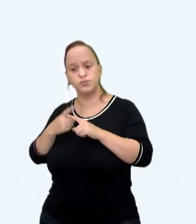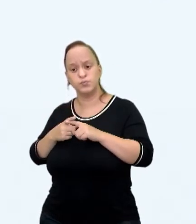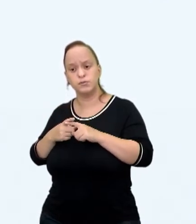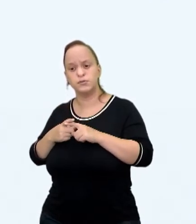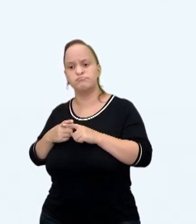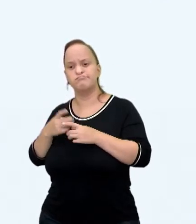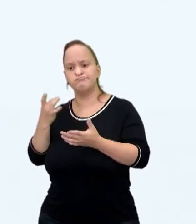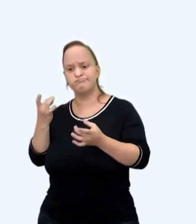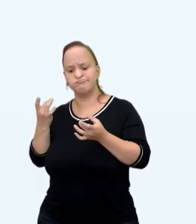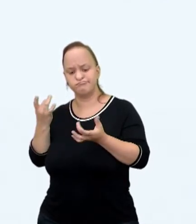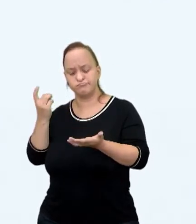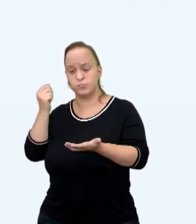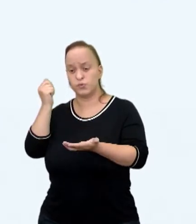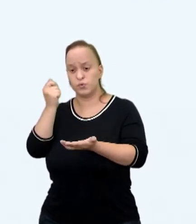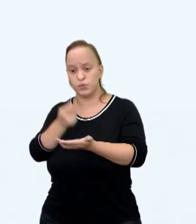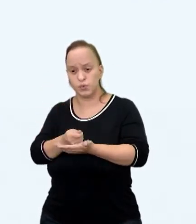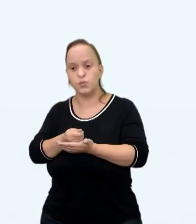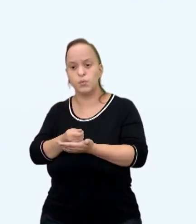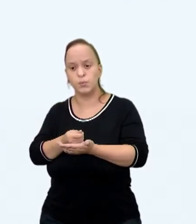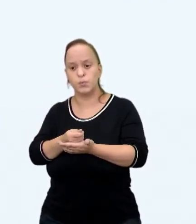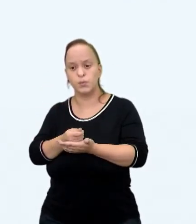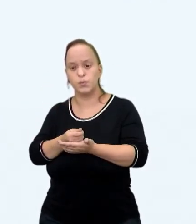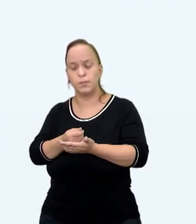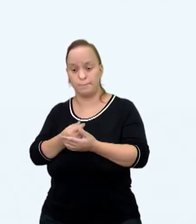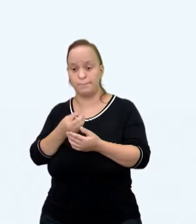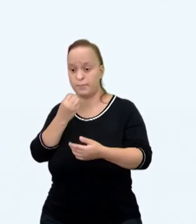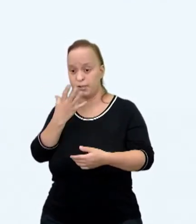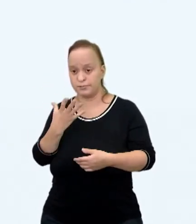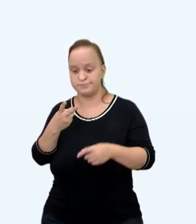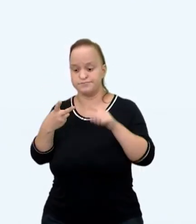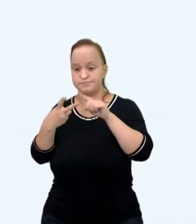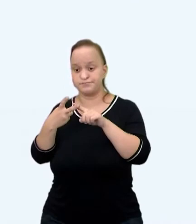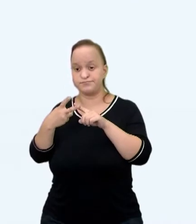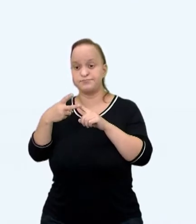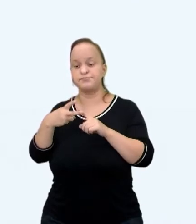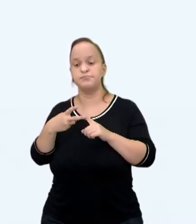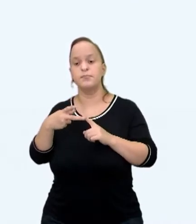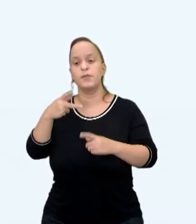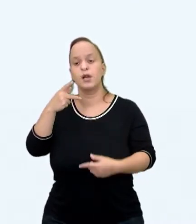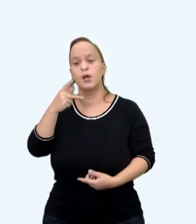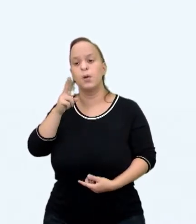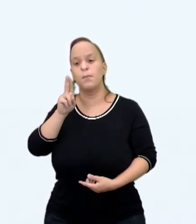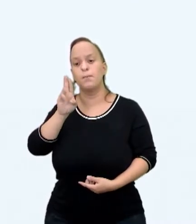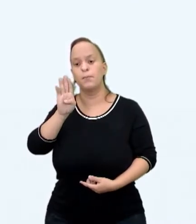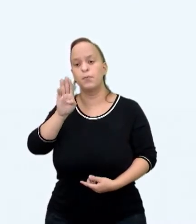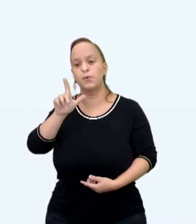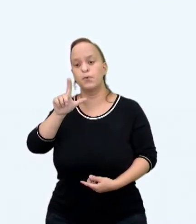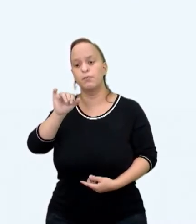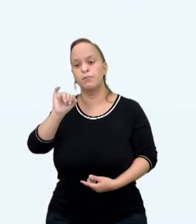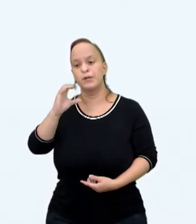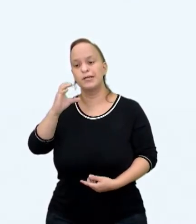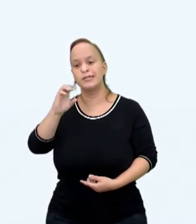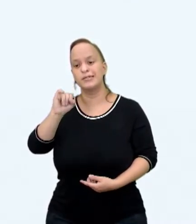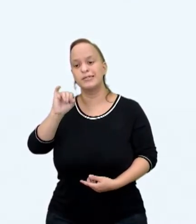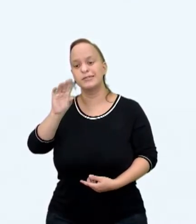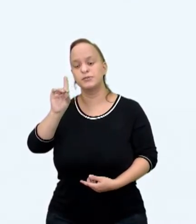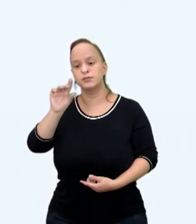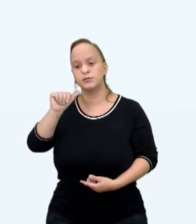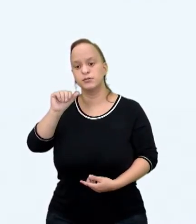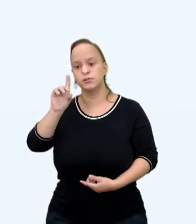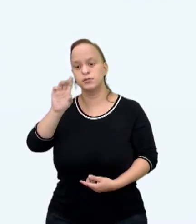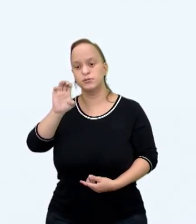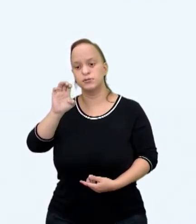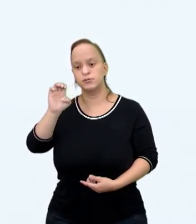relacionamento. Agora vamos lá. A publicidade e a propaganda é a divulgação propriamente dita. Você trabalhar com outdoor,